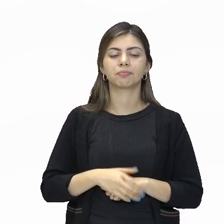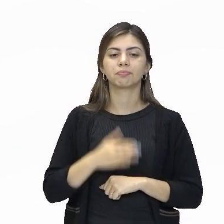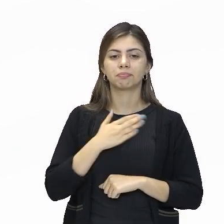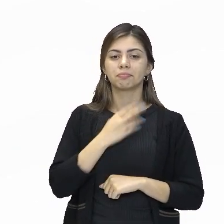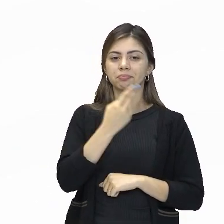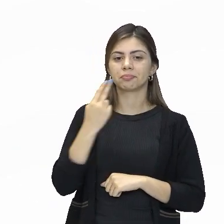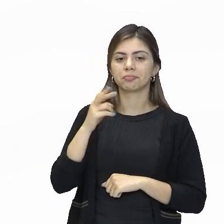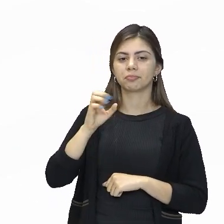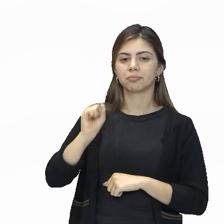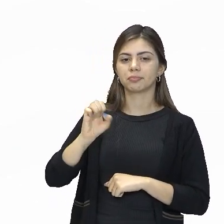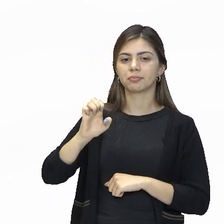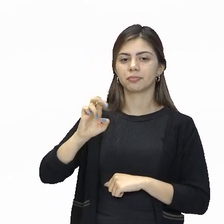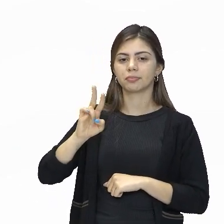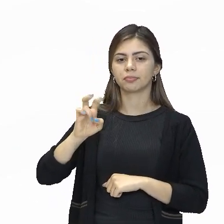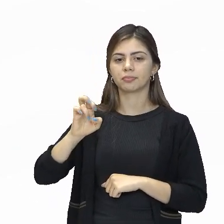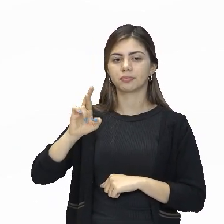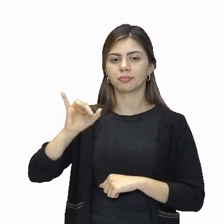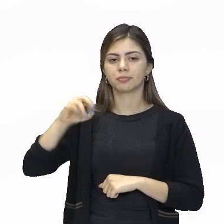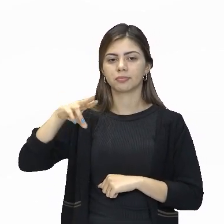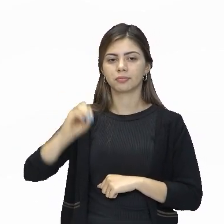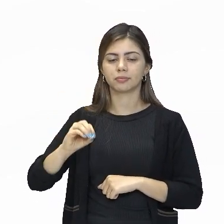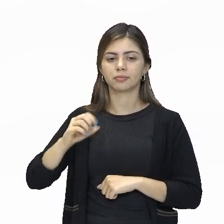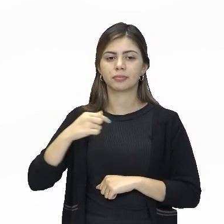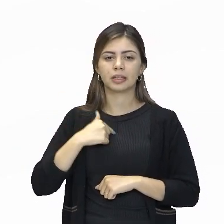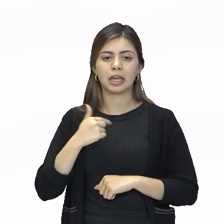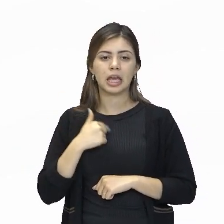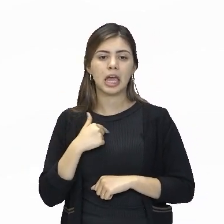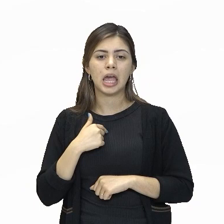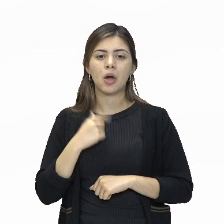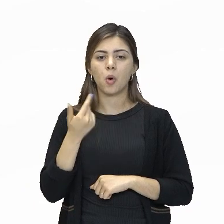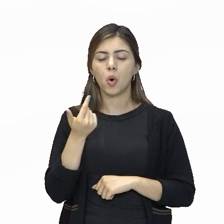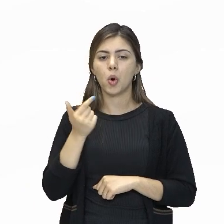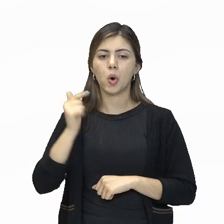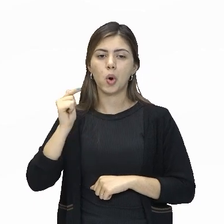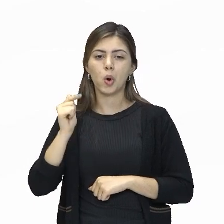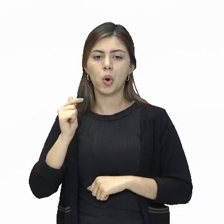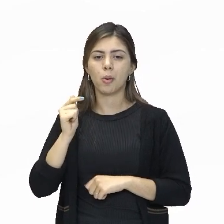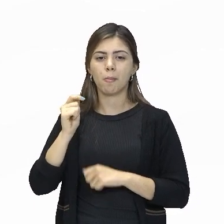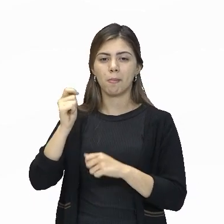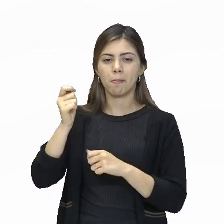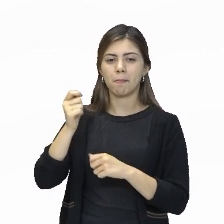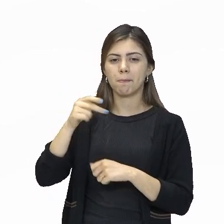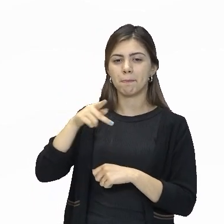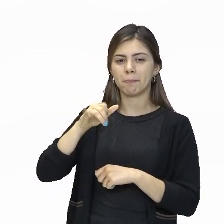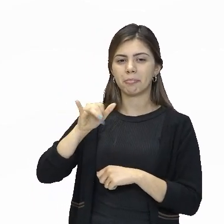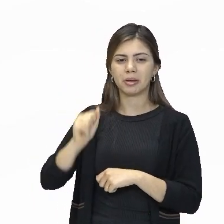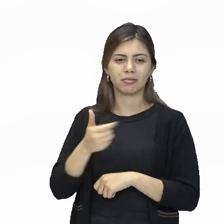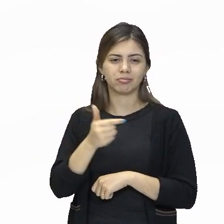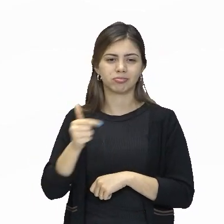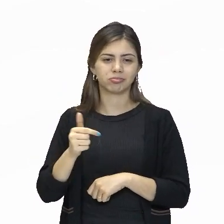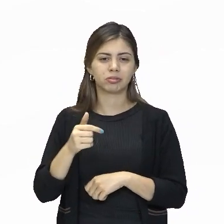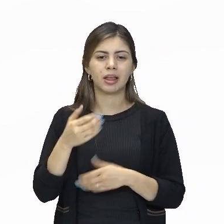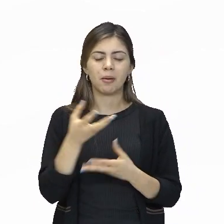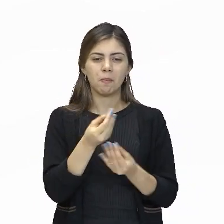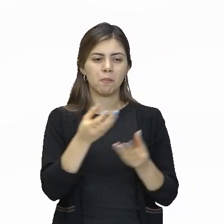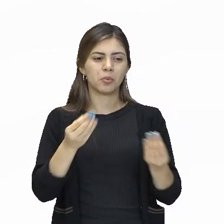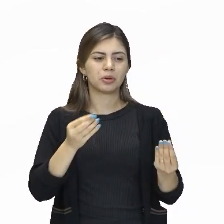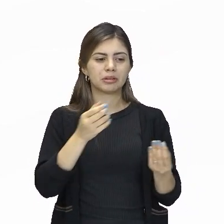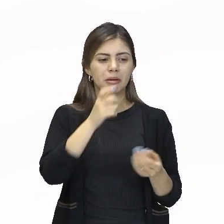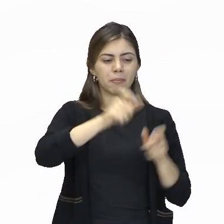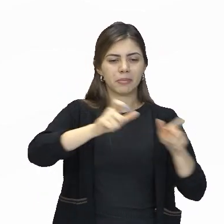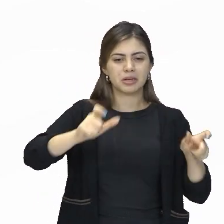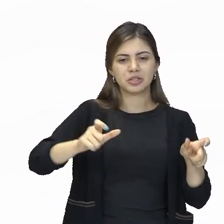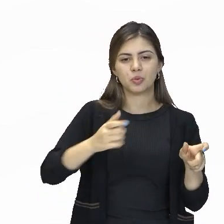O meu nome é Severino, não tenho outro de pia. Como há muitos severinos, que